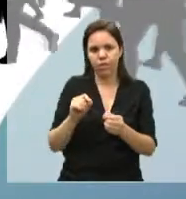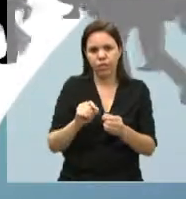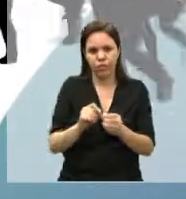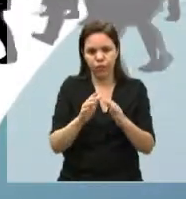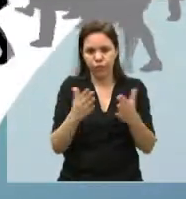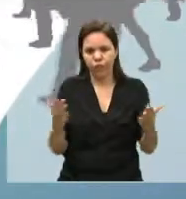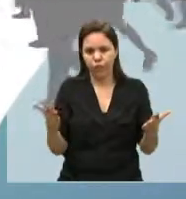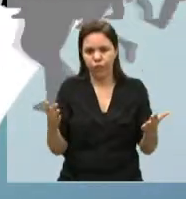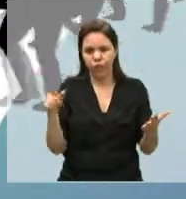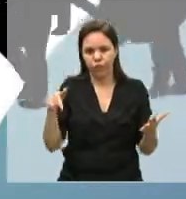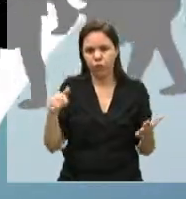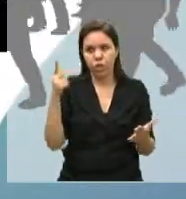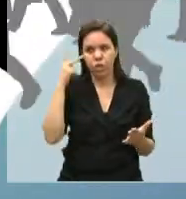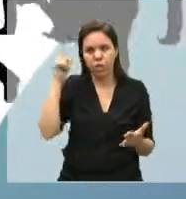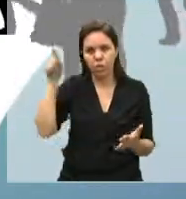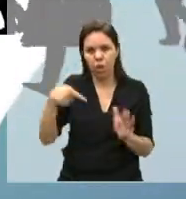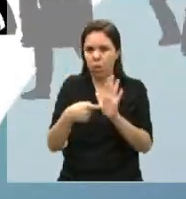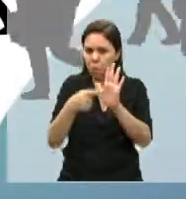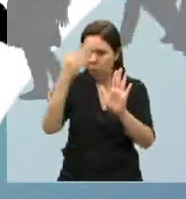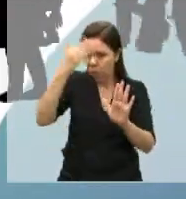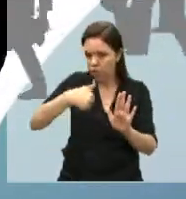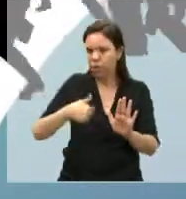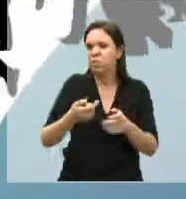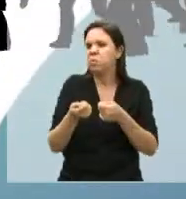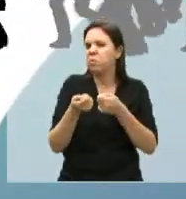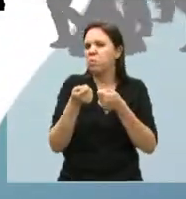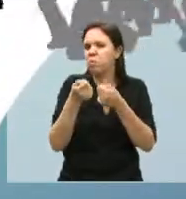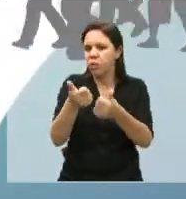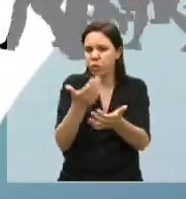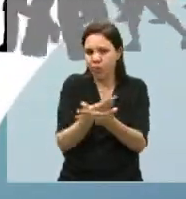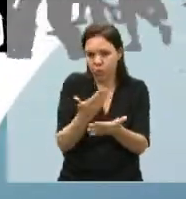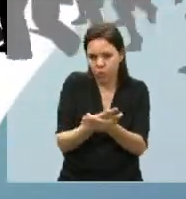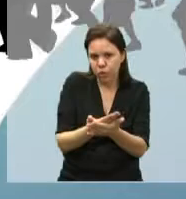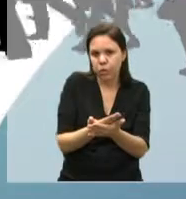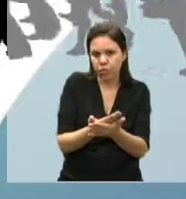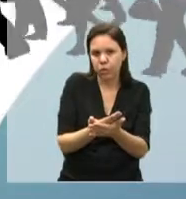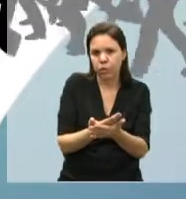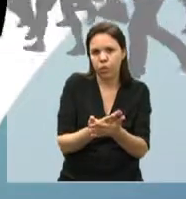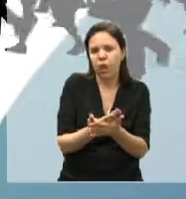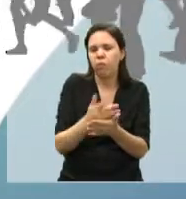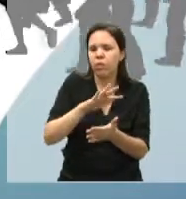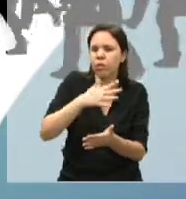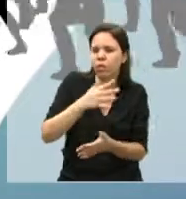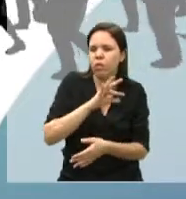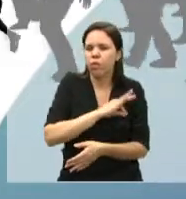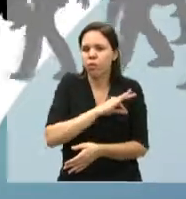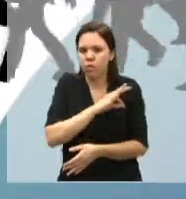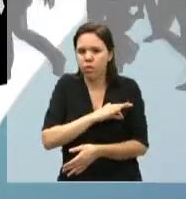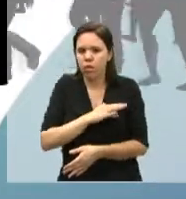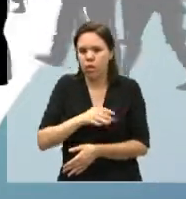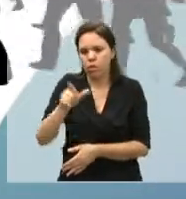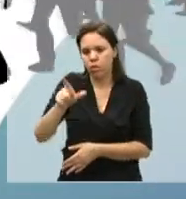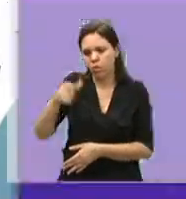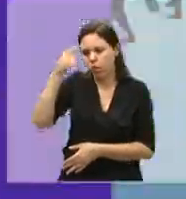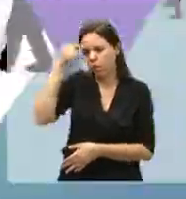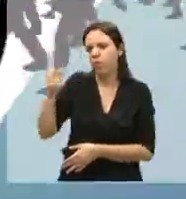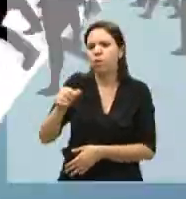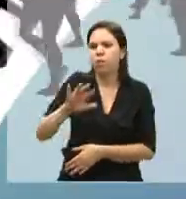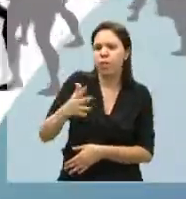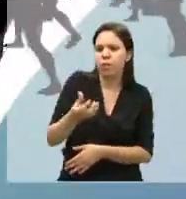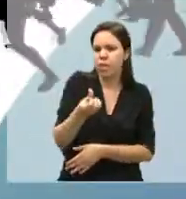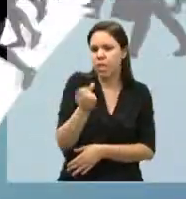Folha de São Paulo também mostrou as vantagens de estudar. A média salarial de um graduado gira em torno